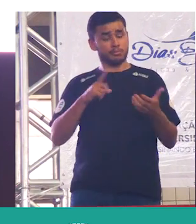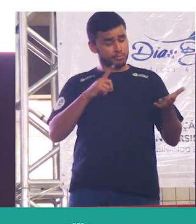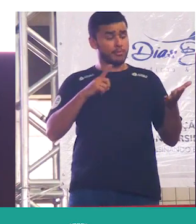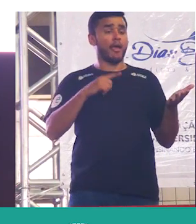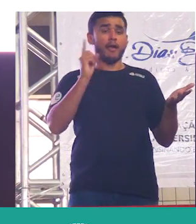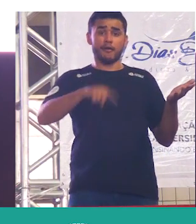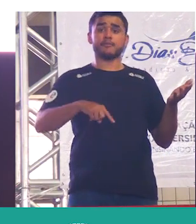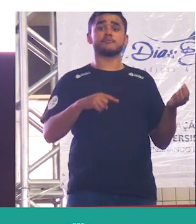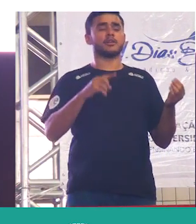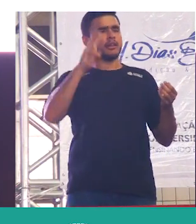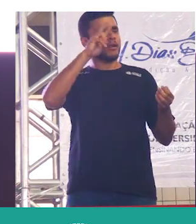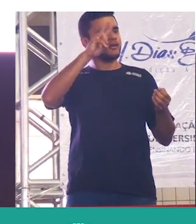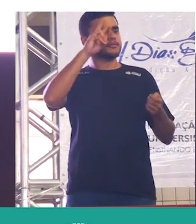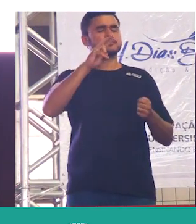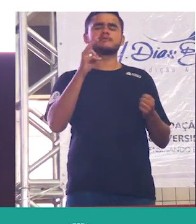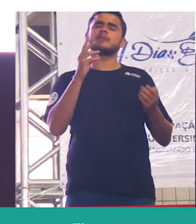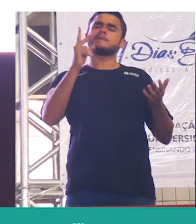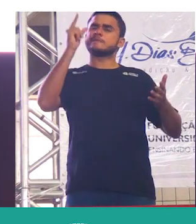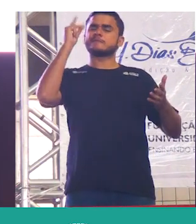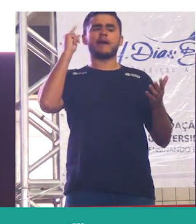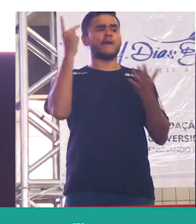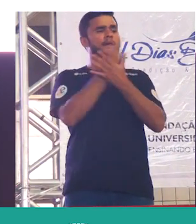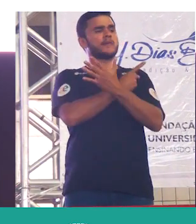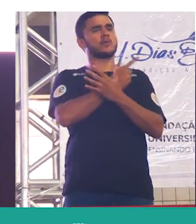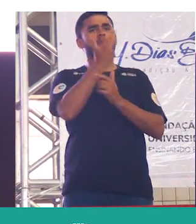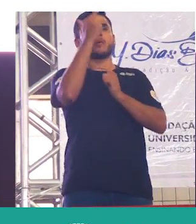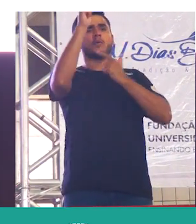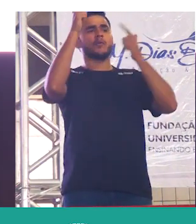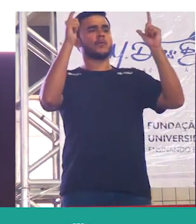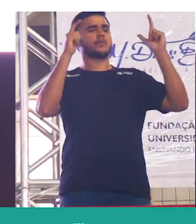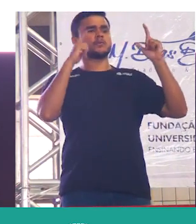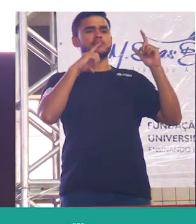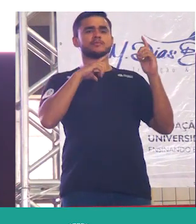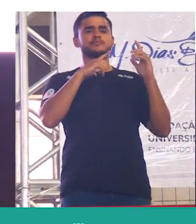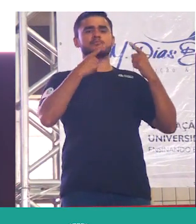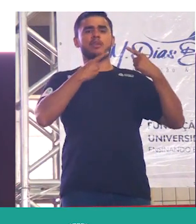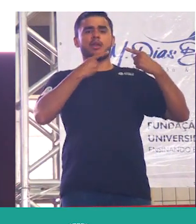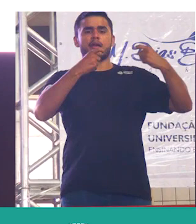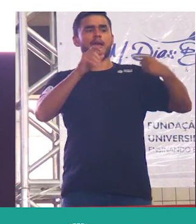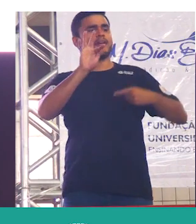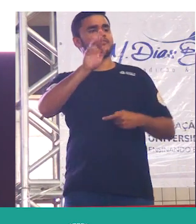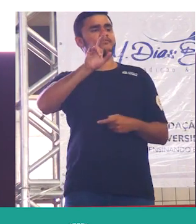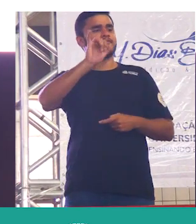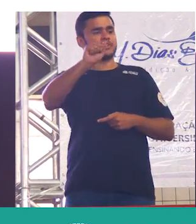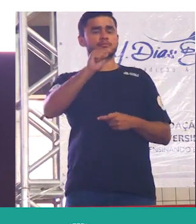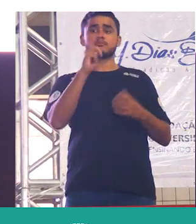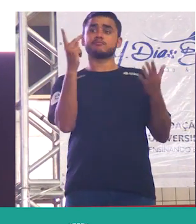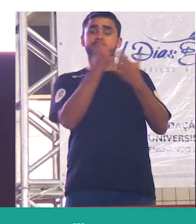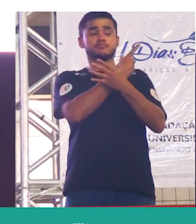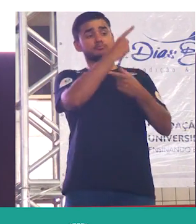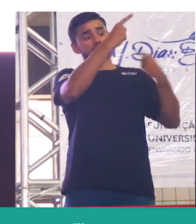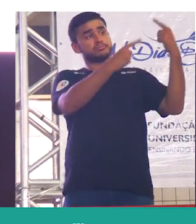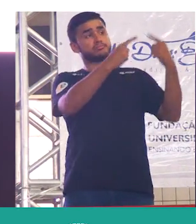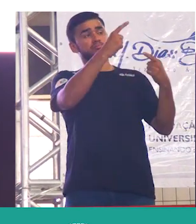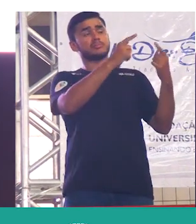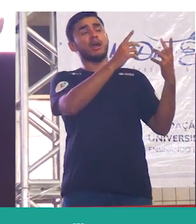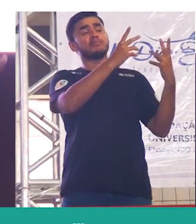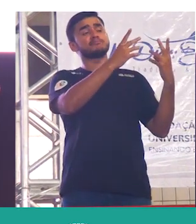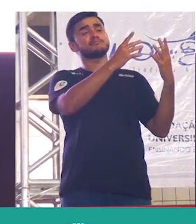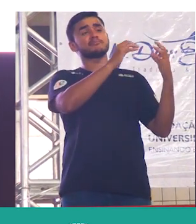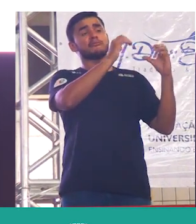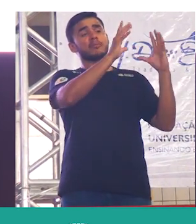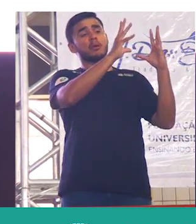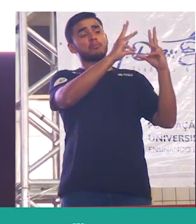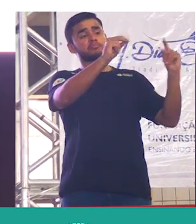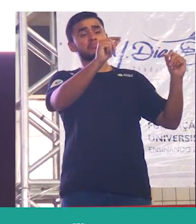outros acontecimentos que vinham lá de fora também, a Guerra Fria já dava sinais de cansaço.